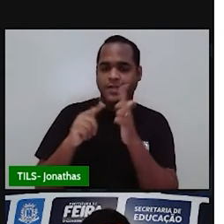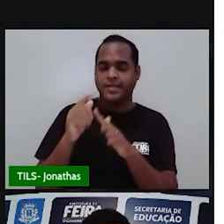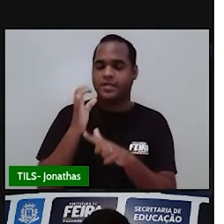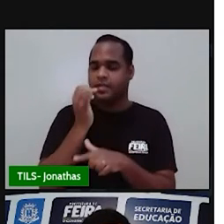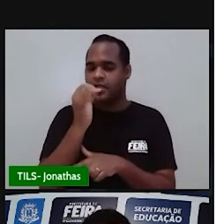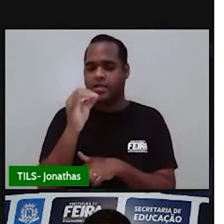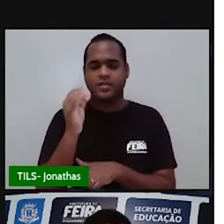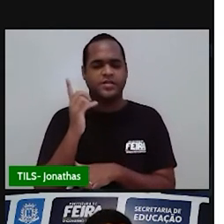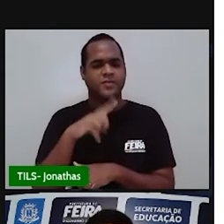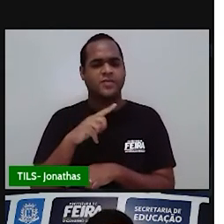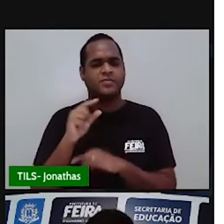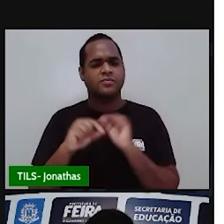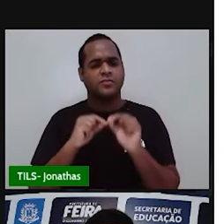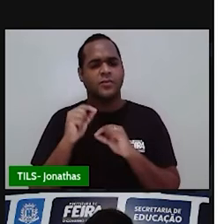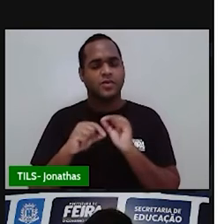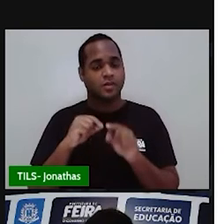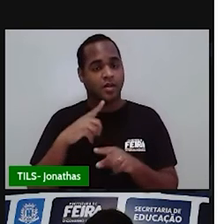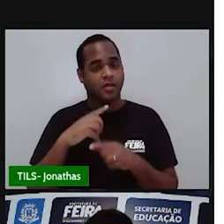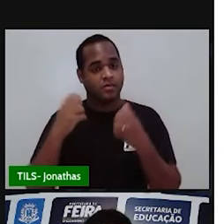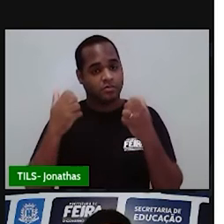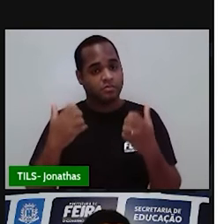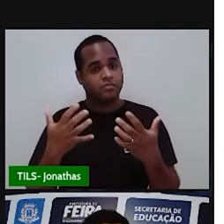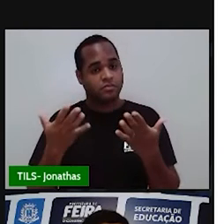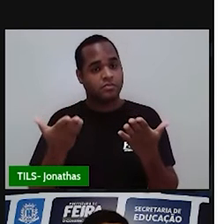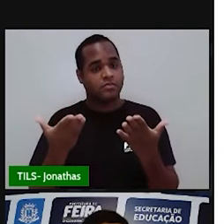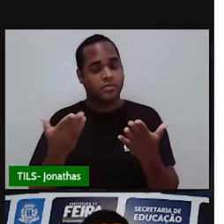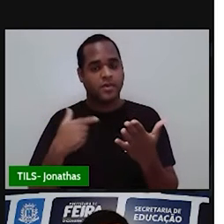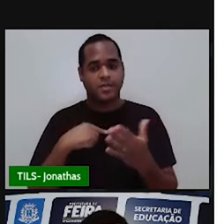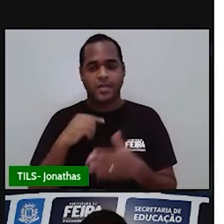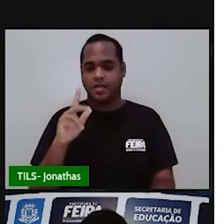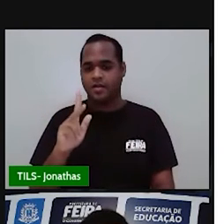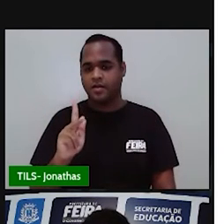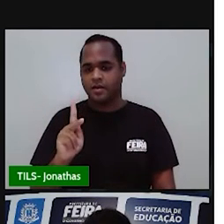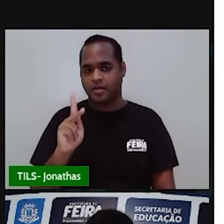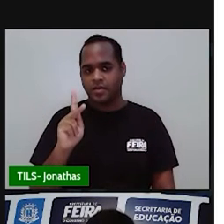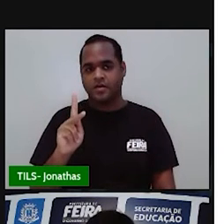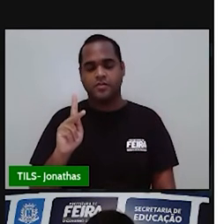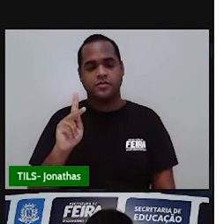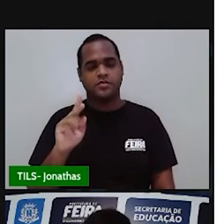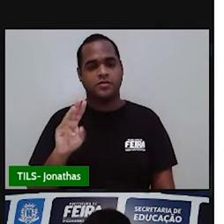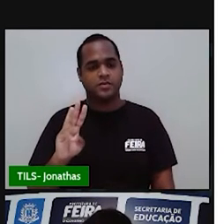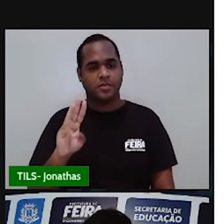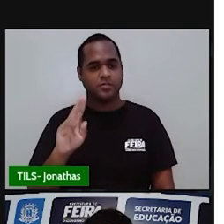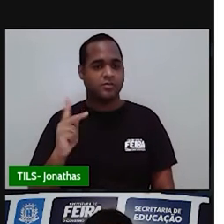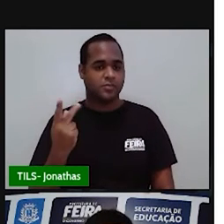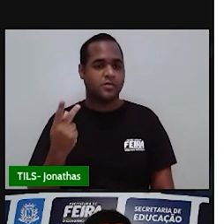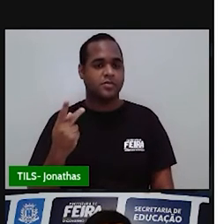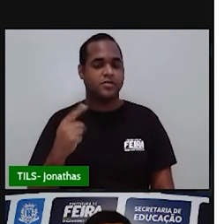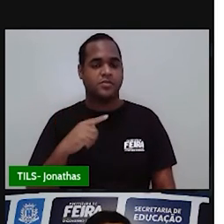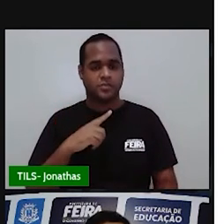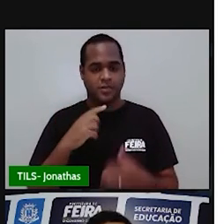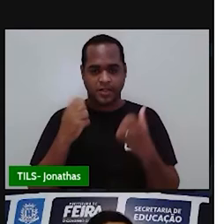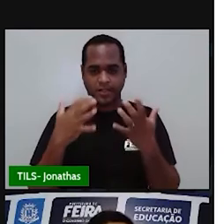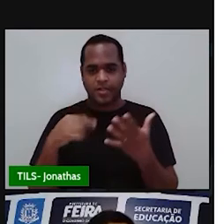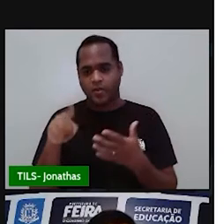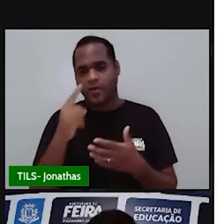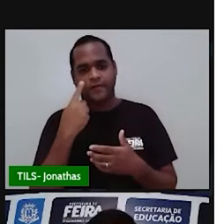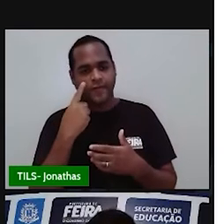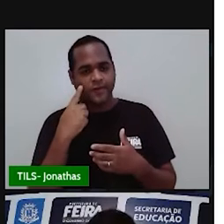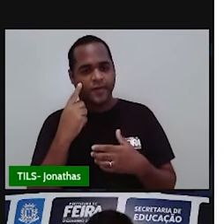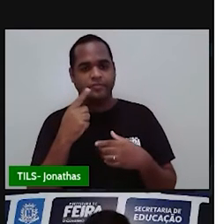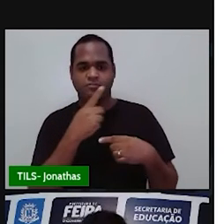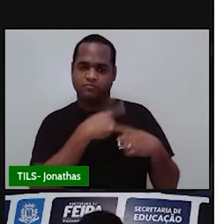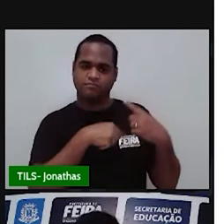esse consumo é na medida quilowatt-hora, né? Isso aí a gente já veio,